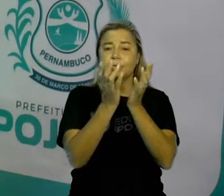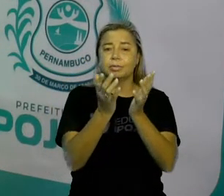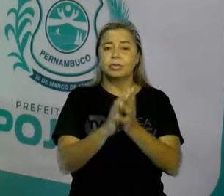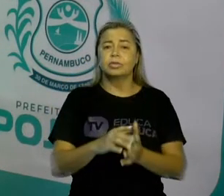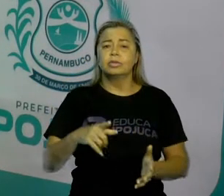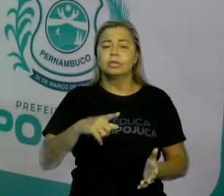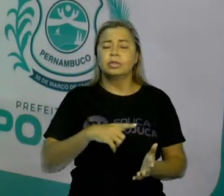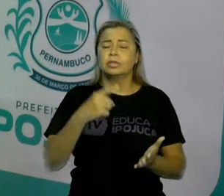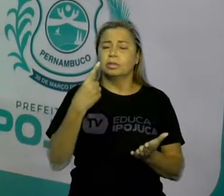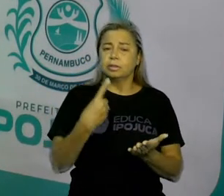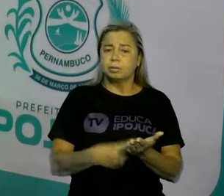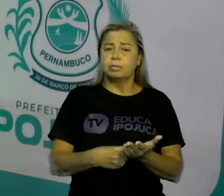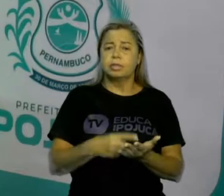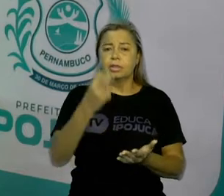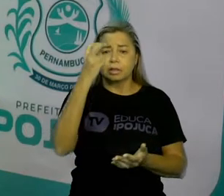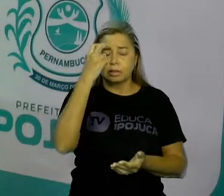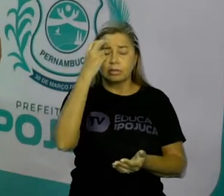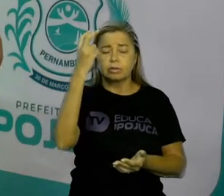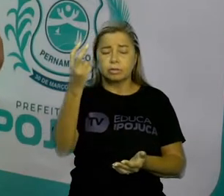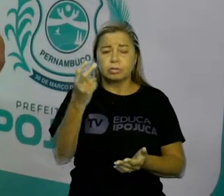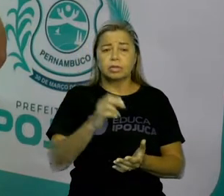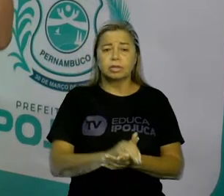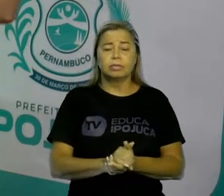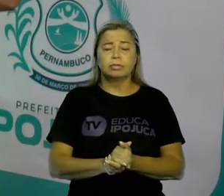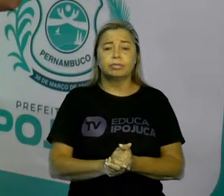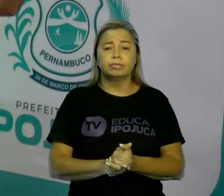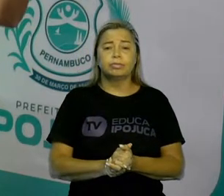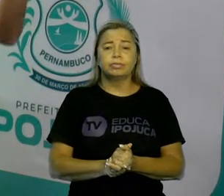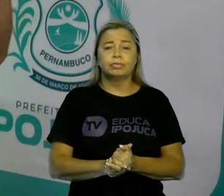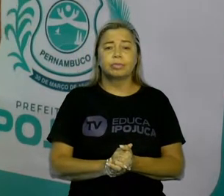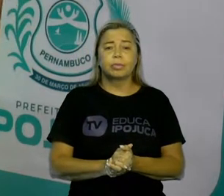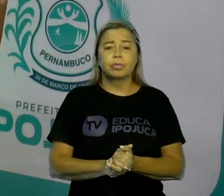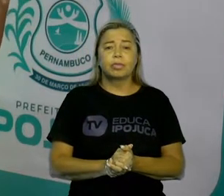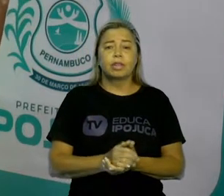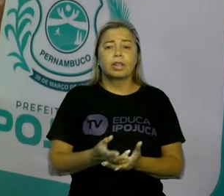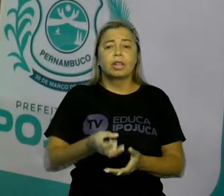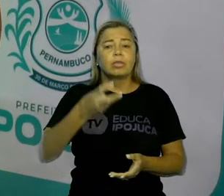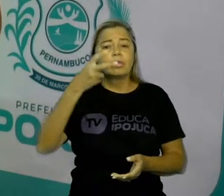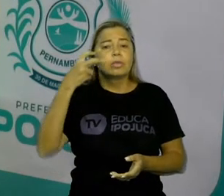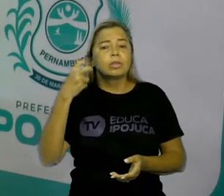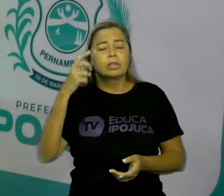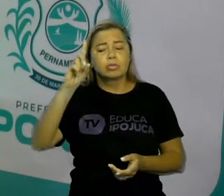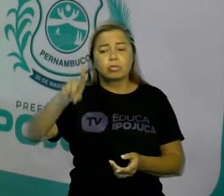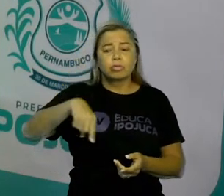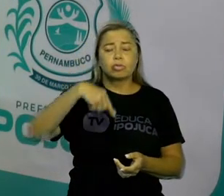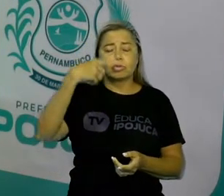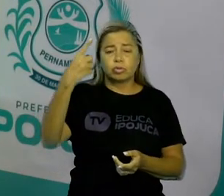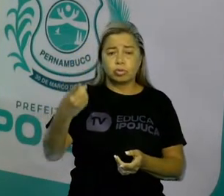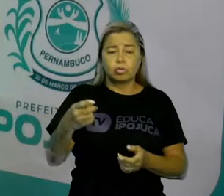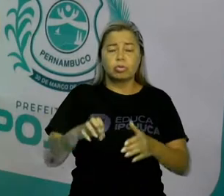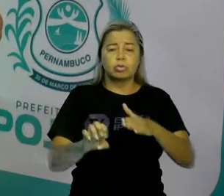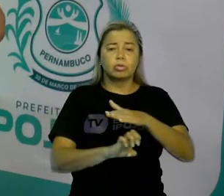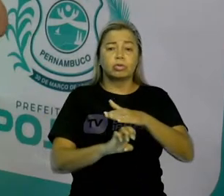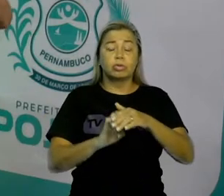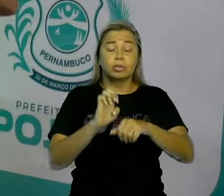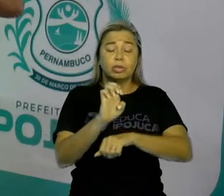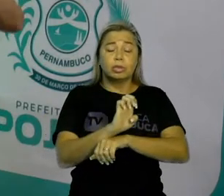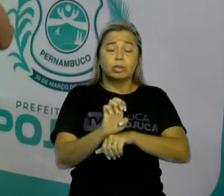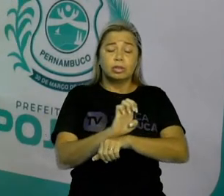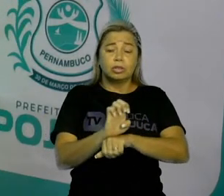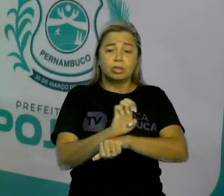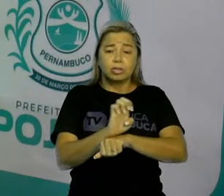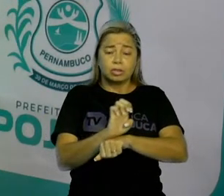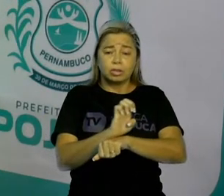de cultura. Já os indígenas de outras localidades do nosso país, em outras regiões, já têm